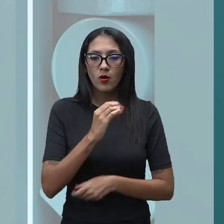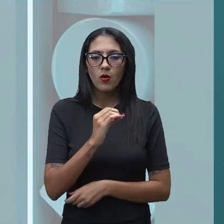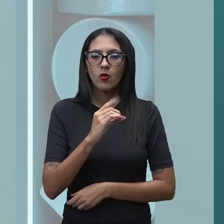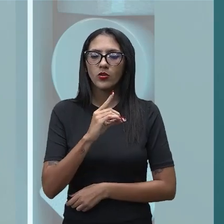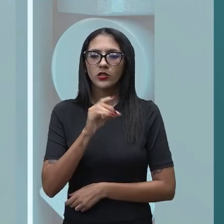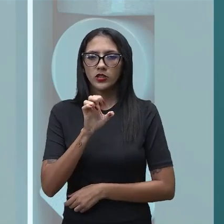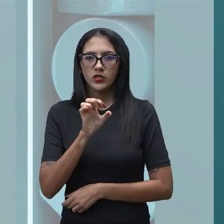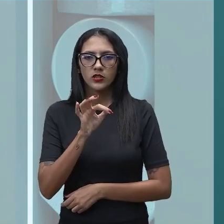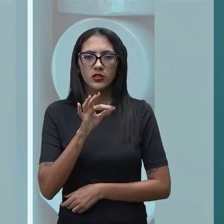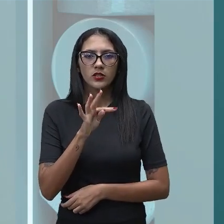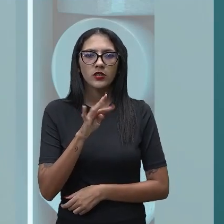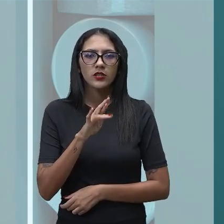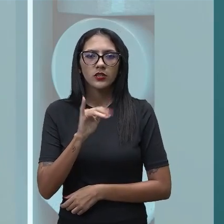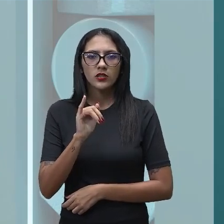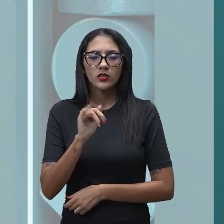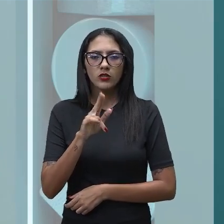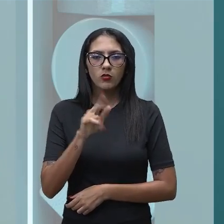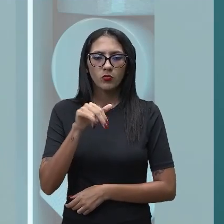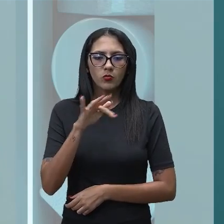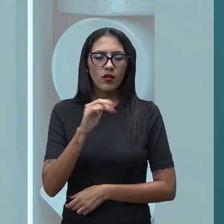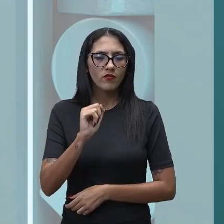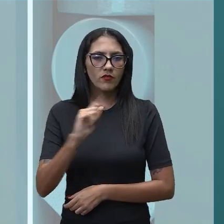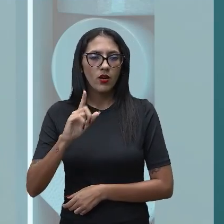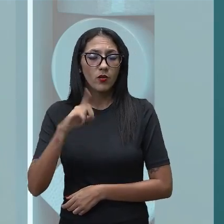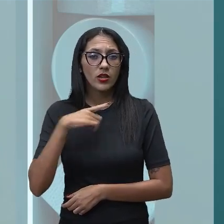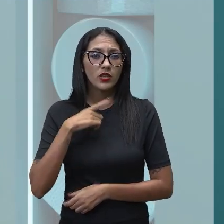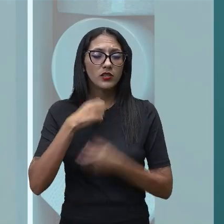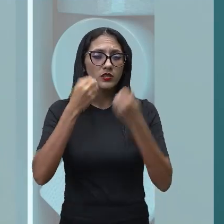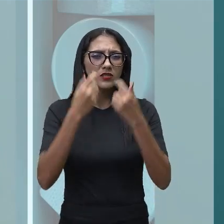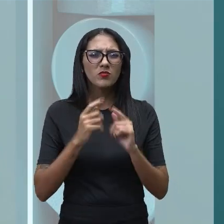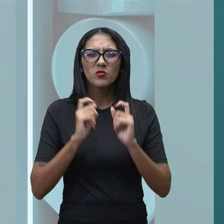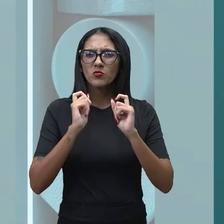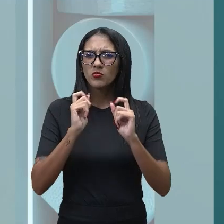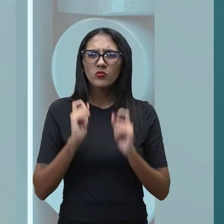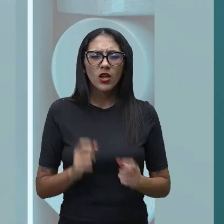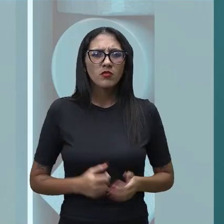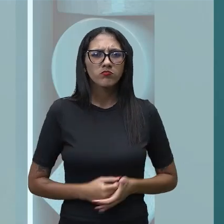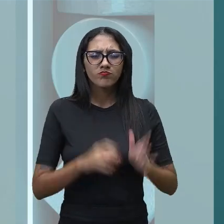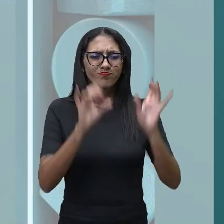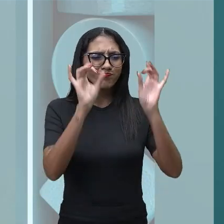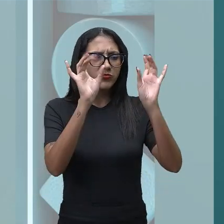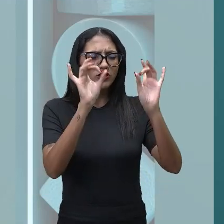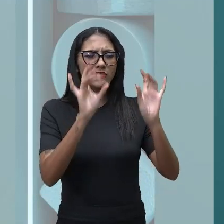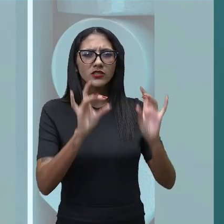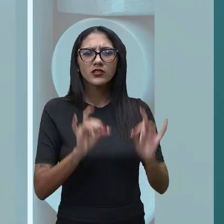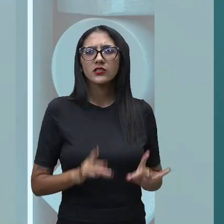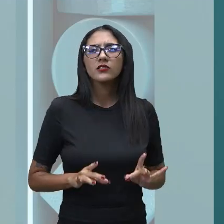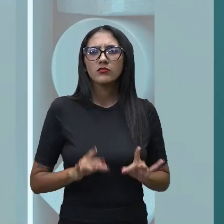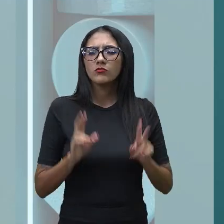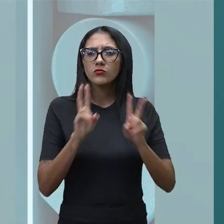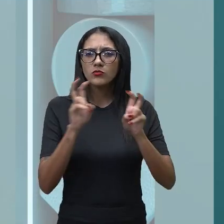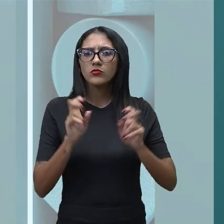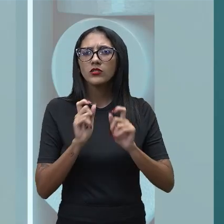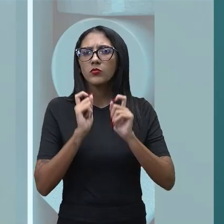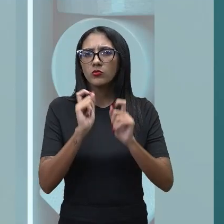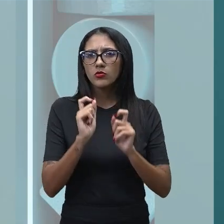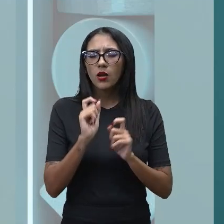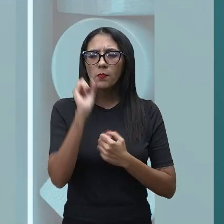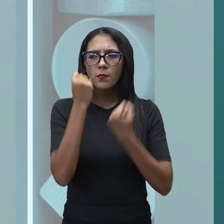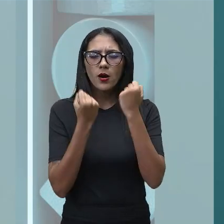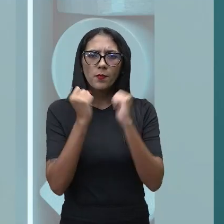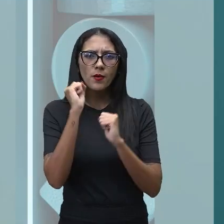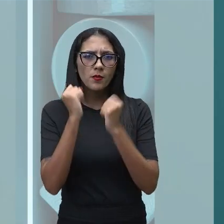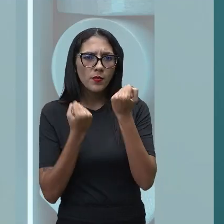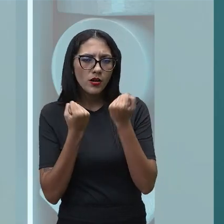um poema de exaltação. E essa exaltação ocorre aí em relação à máquina e não a uma pessoa, como é